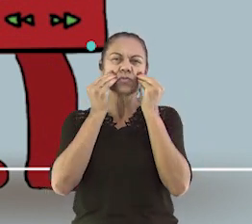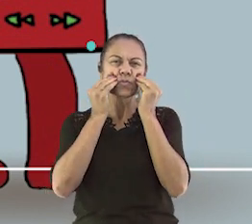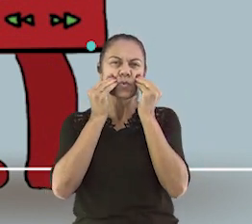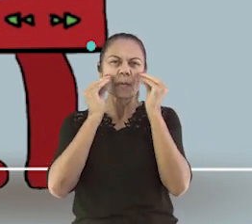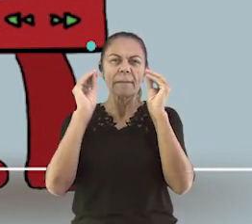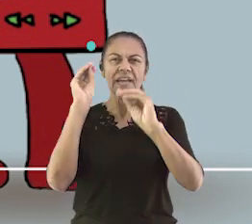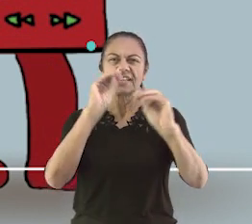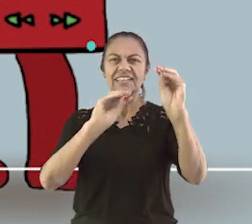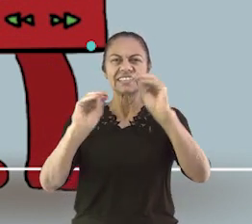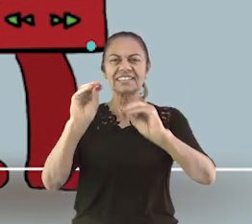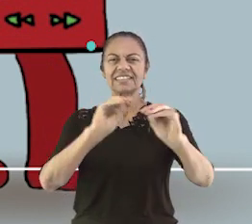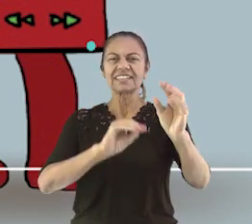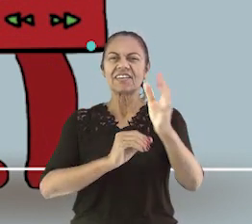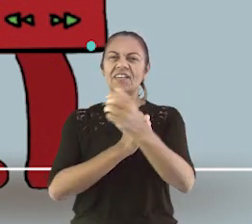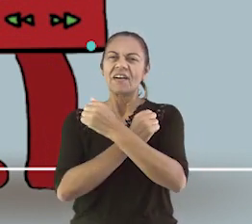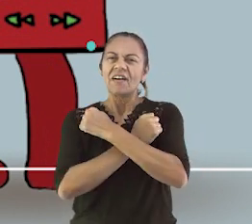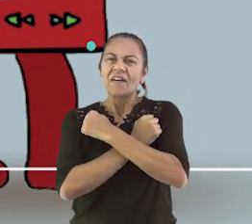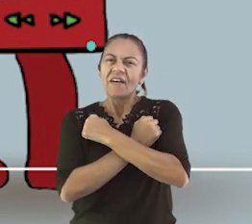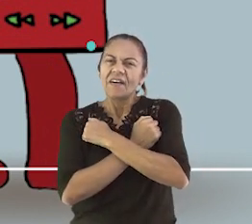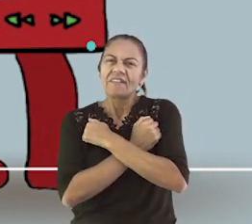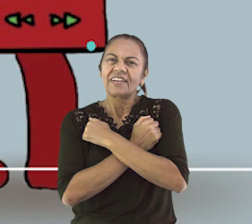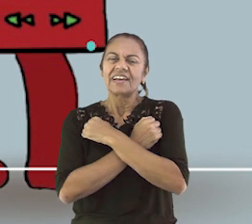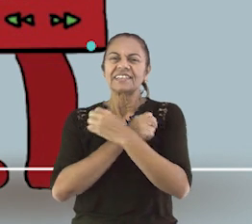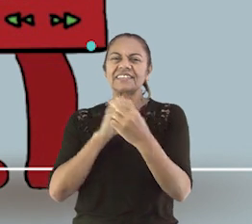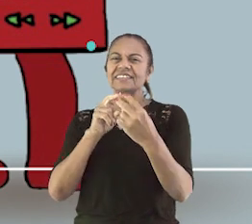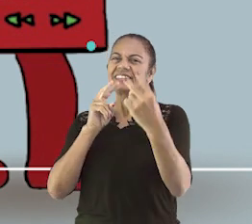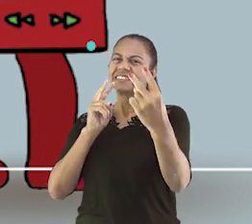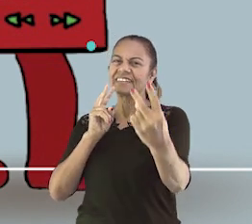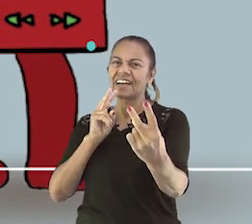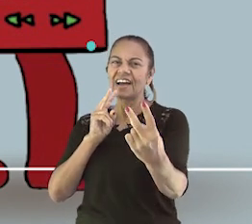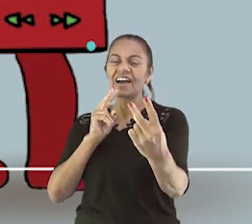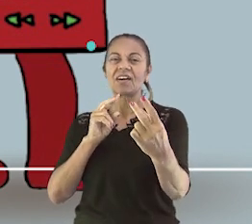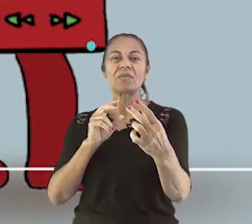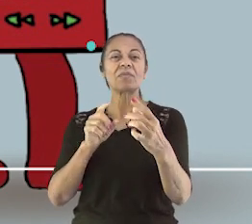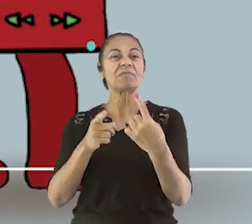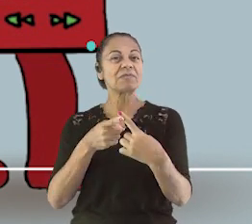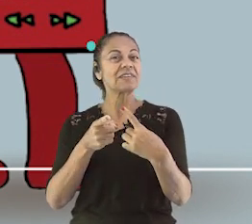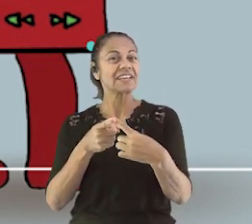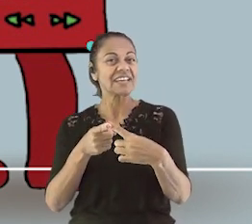Um beijão! E um abração virtual do professor